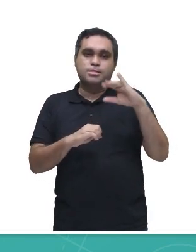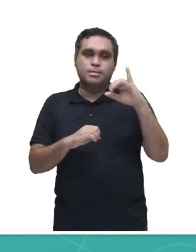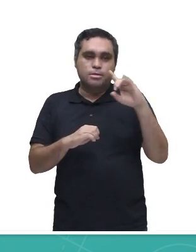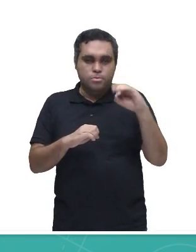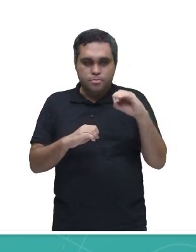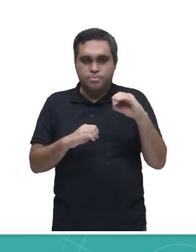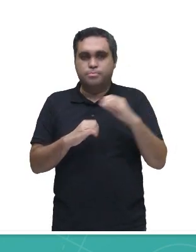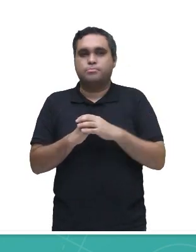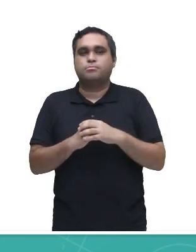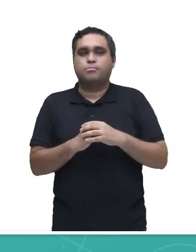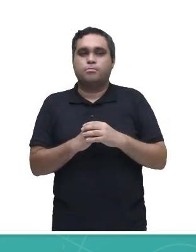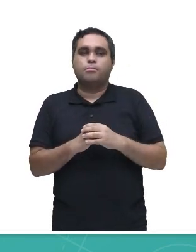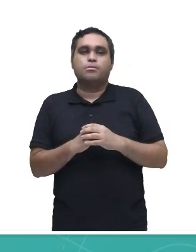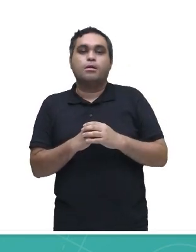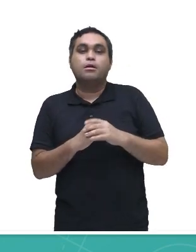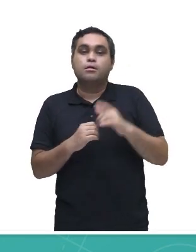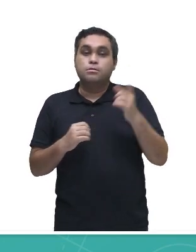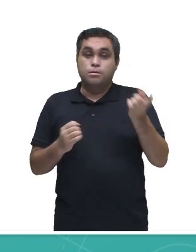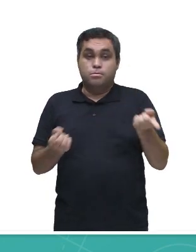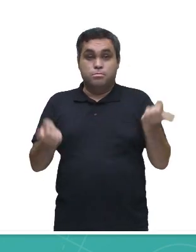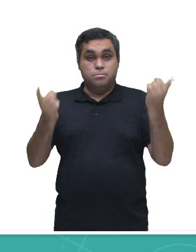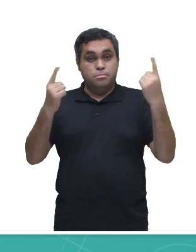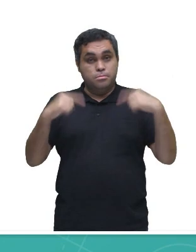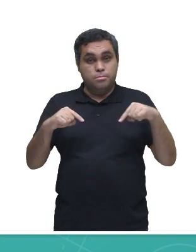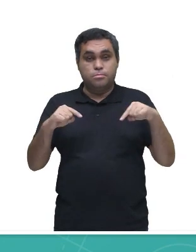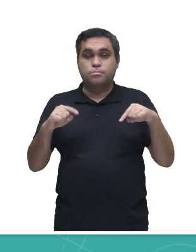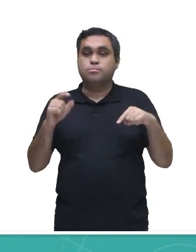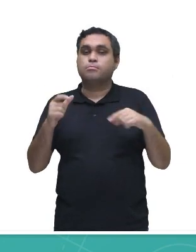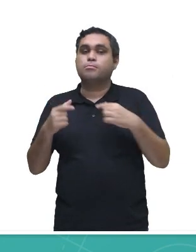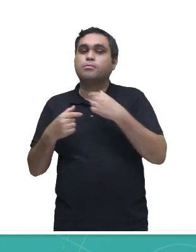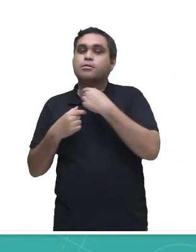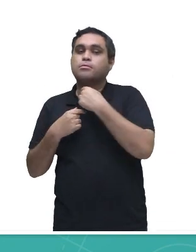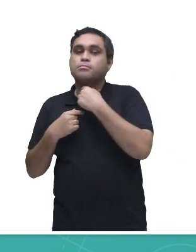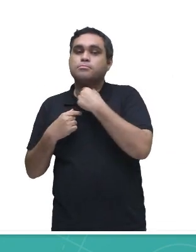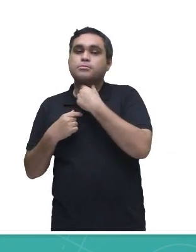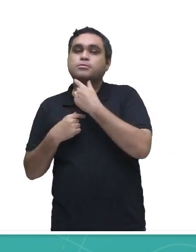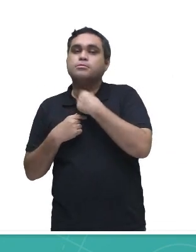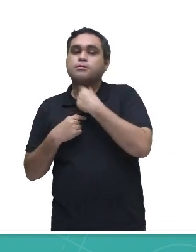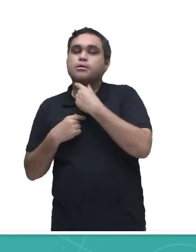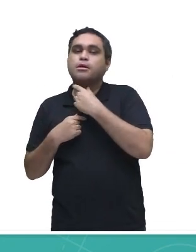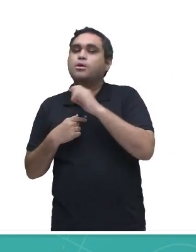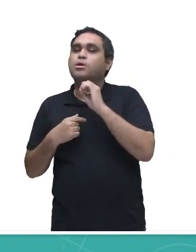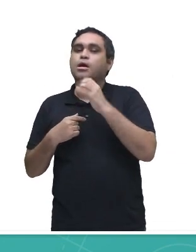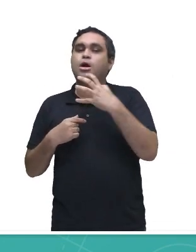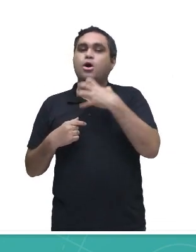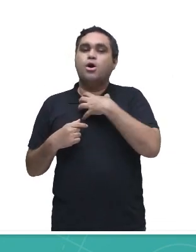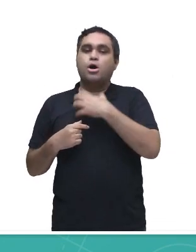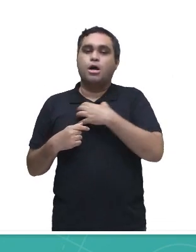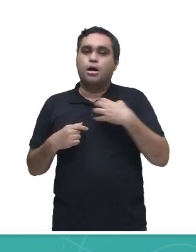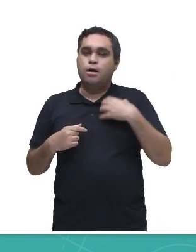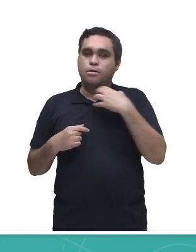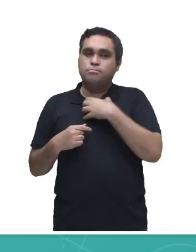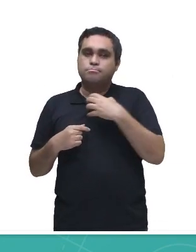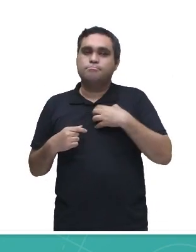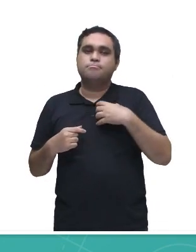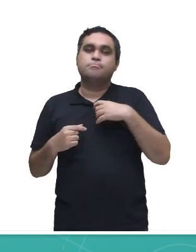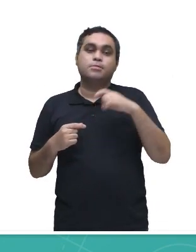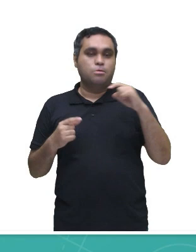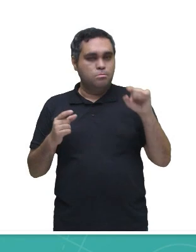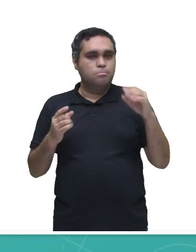A traqueia nós sabemos que é o quê? É um órgão. Então, observando aí os níveis, olha